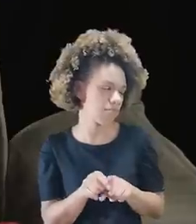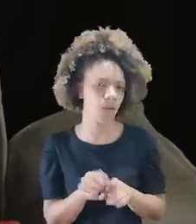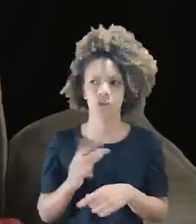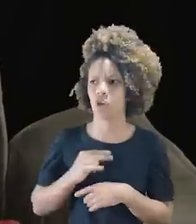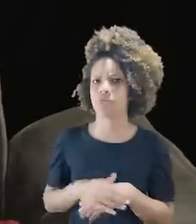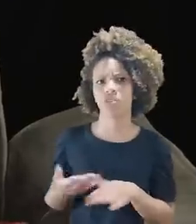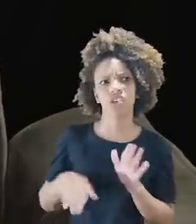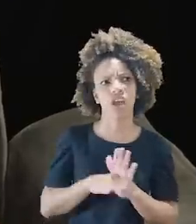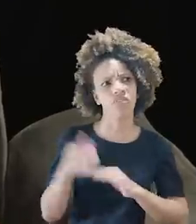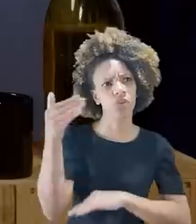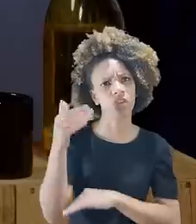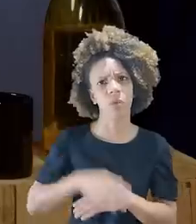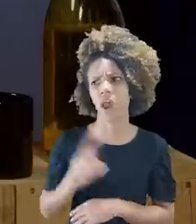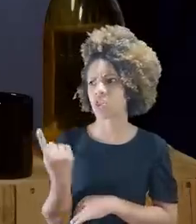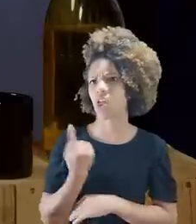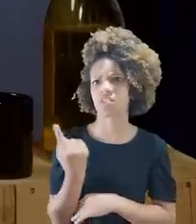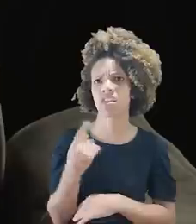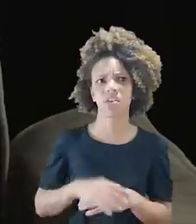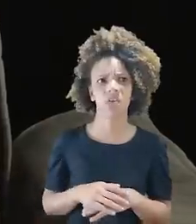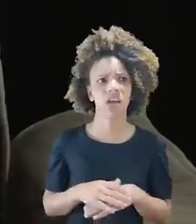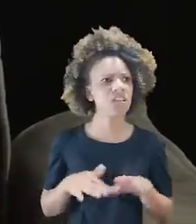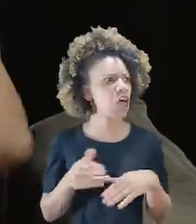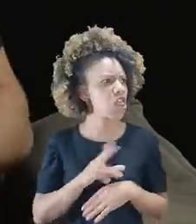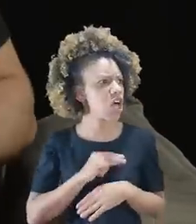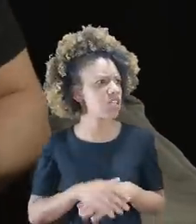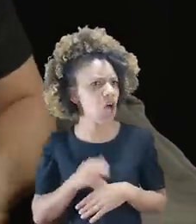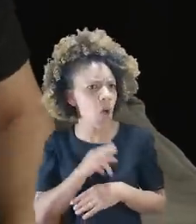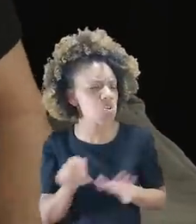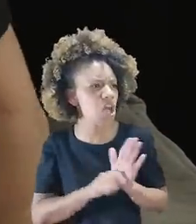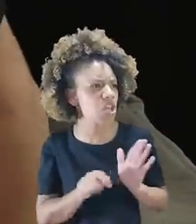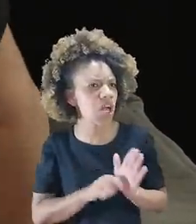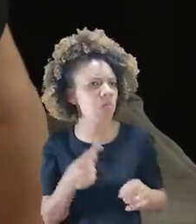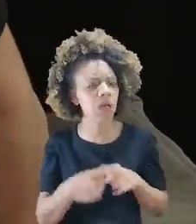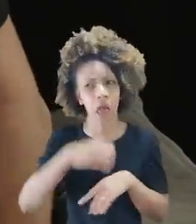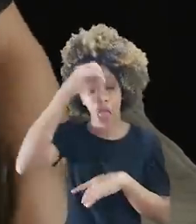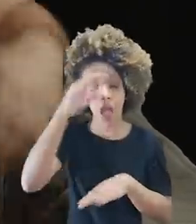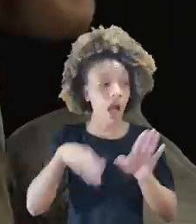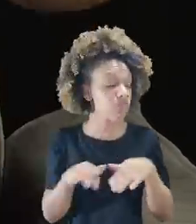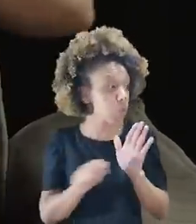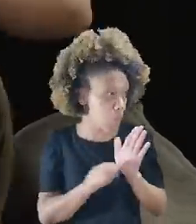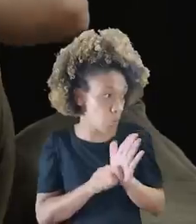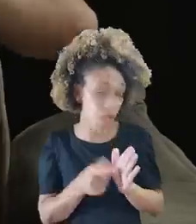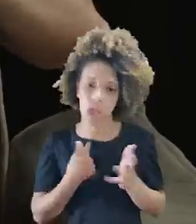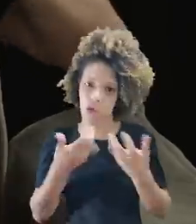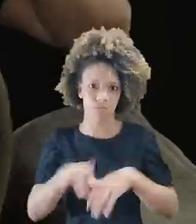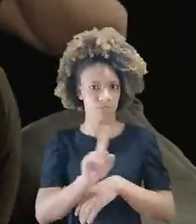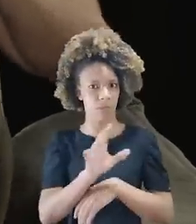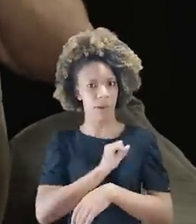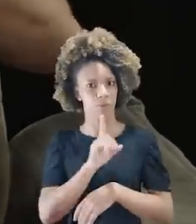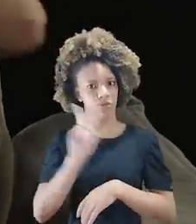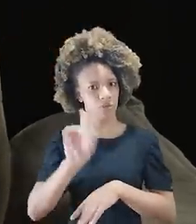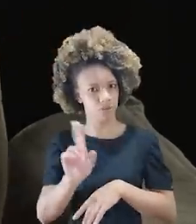pô chegava no quarto era eu sozinho e muita gente fica o cara usa droga porque ele é um imbecil Cara às vezes o cara usa droga eu não sou a favor pelo amor Deus não é